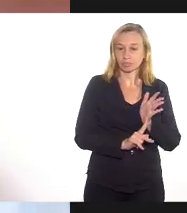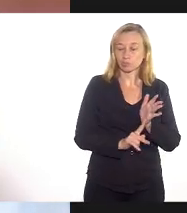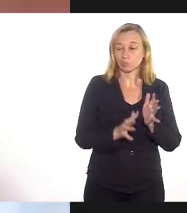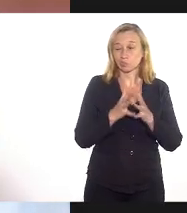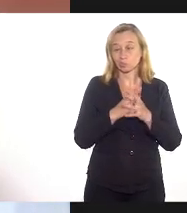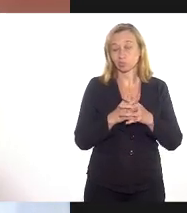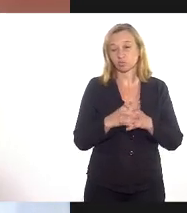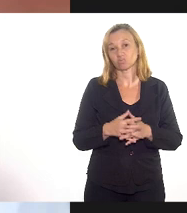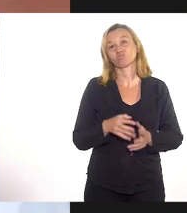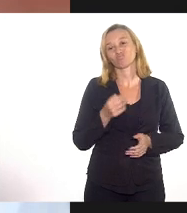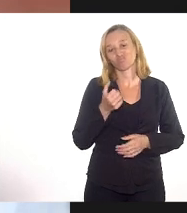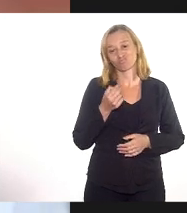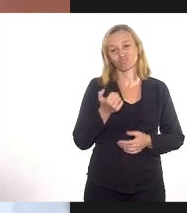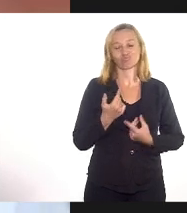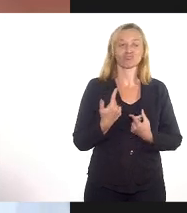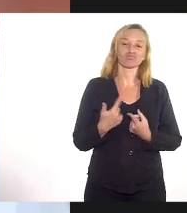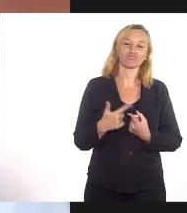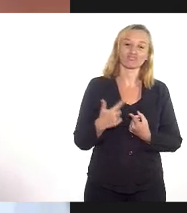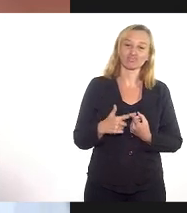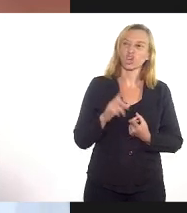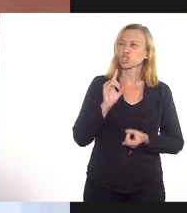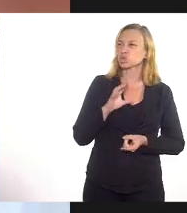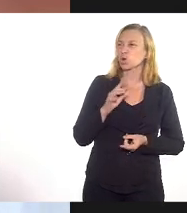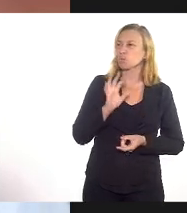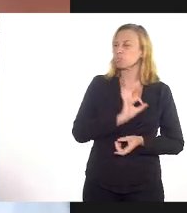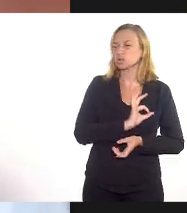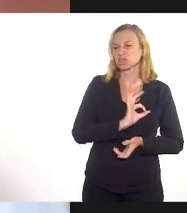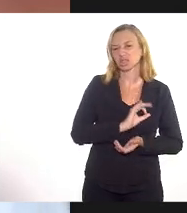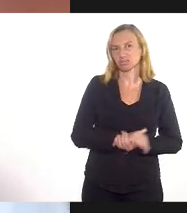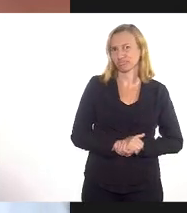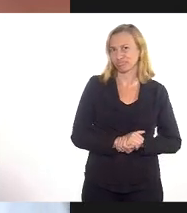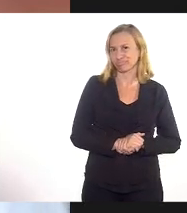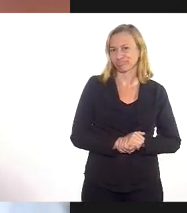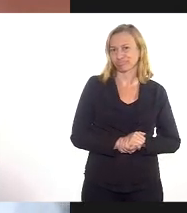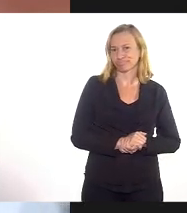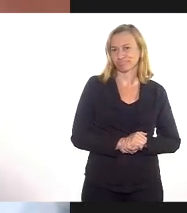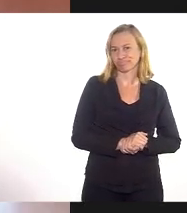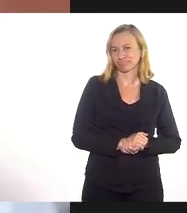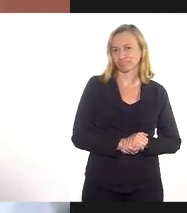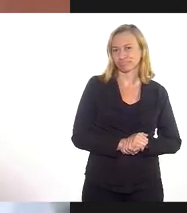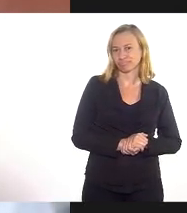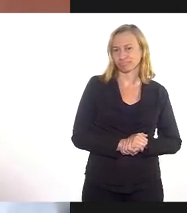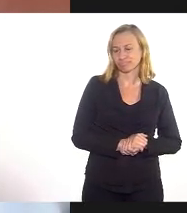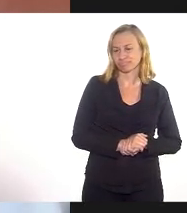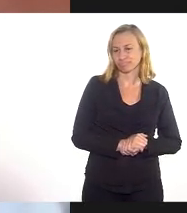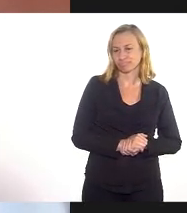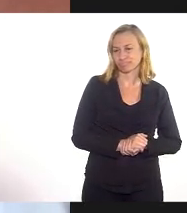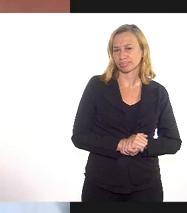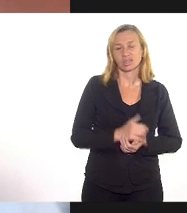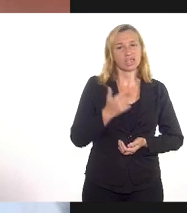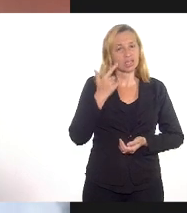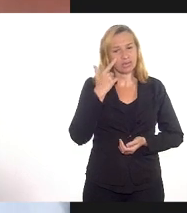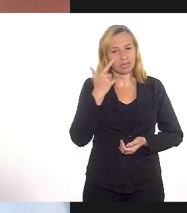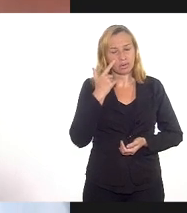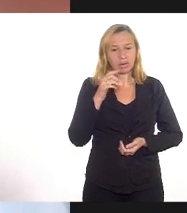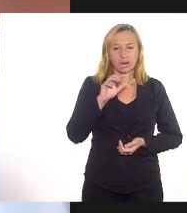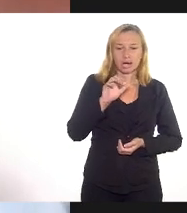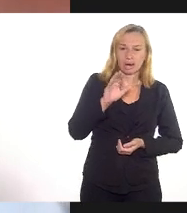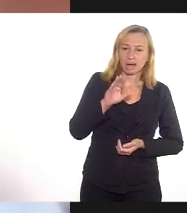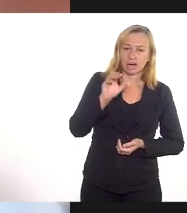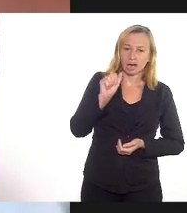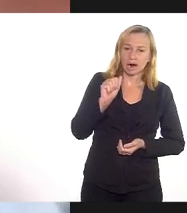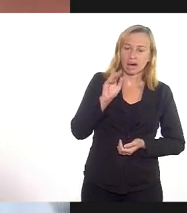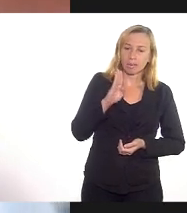confuso. Por que só os policiais? Por que que tem que ter um caguete para ver o que que o policial